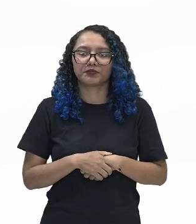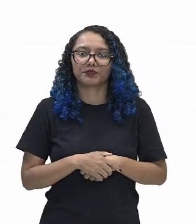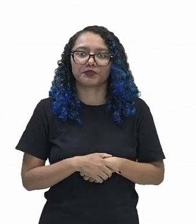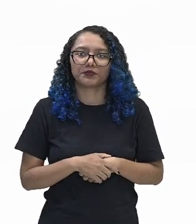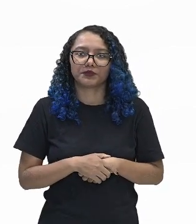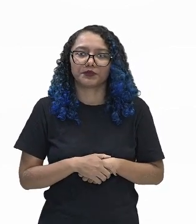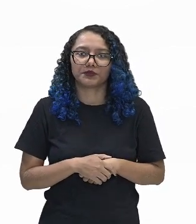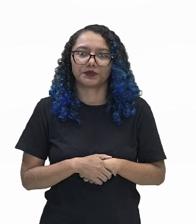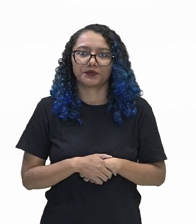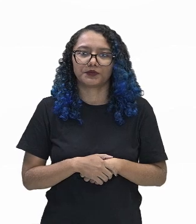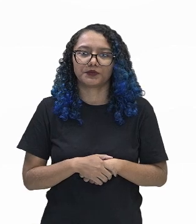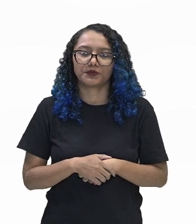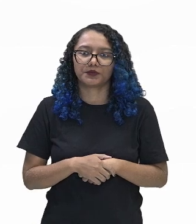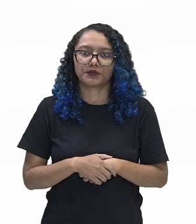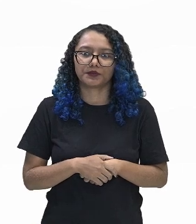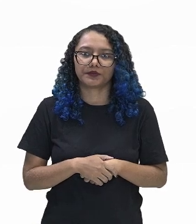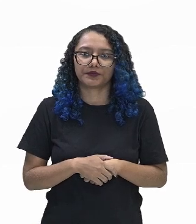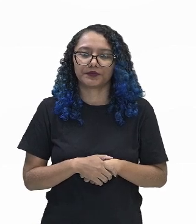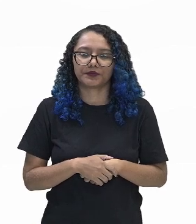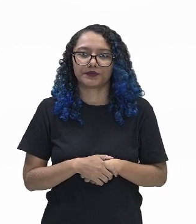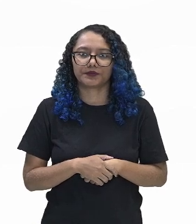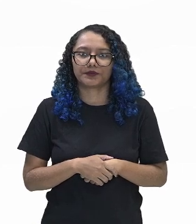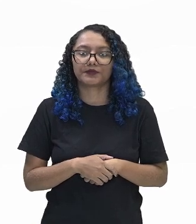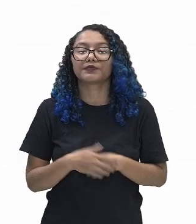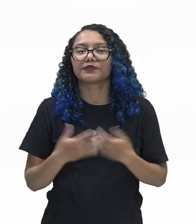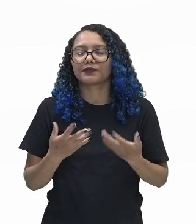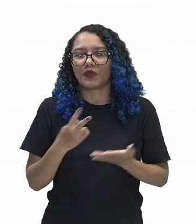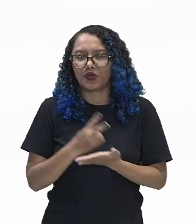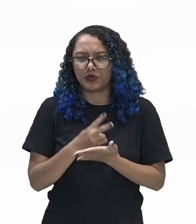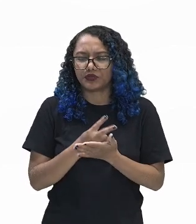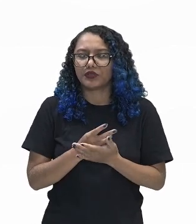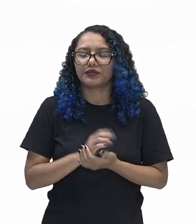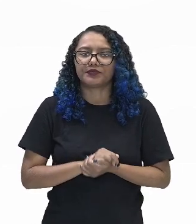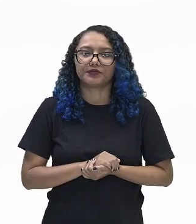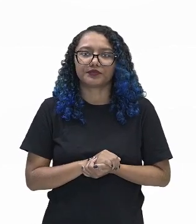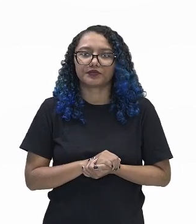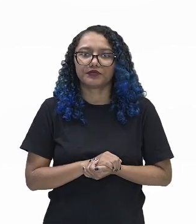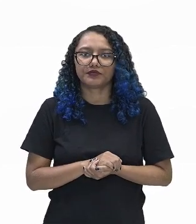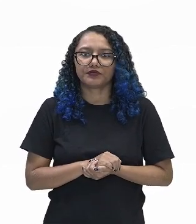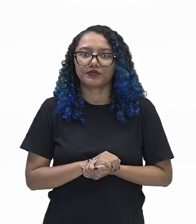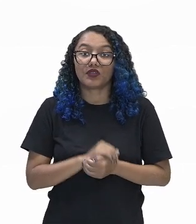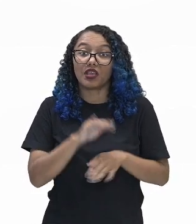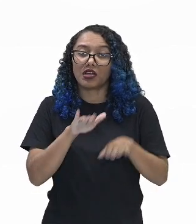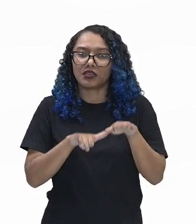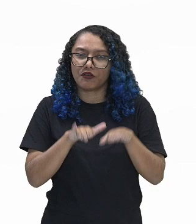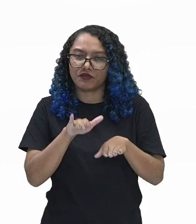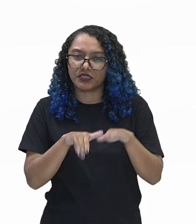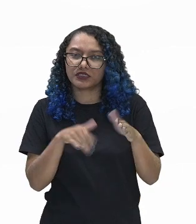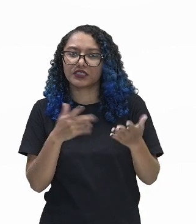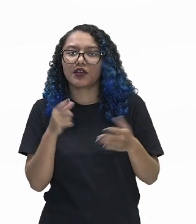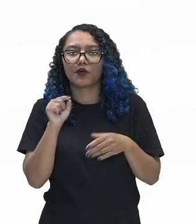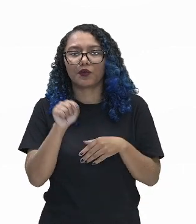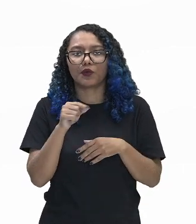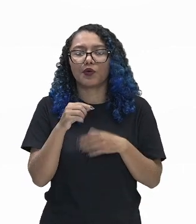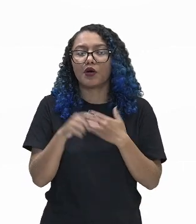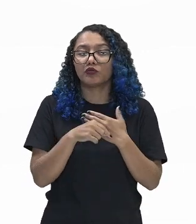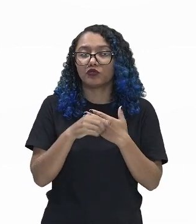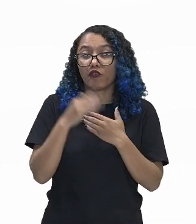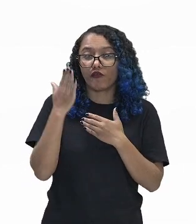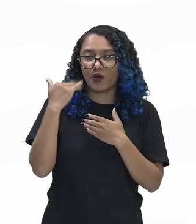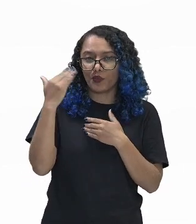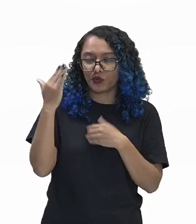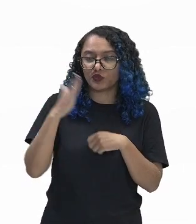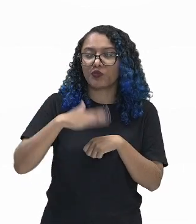Roubaram a Noite. Então, só para nós falarmos um pouquinho aqui de Daniel, talvez ele seja o autor que mais se destaque dentre todos que eu vou